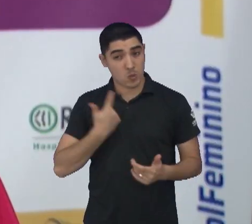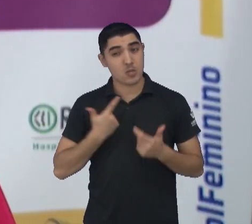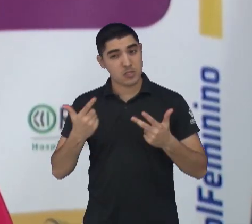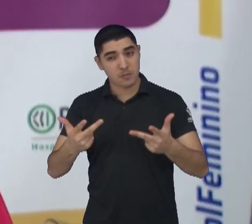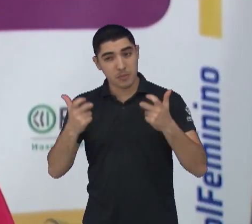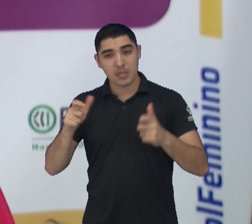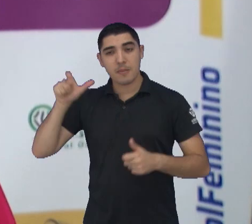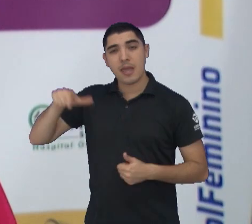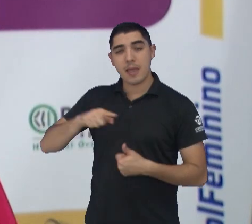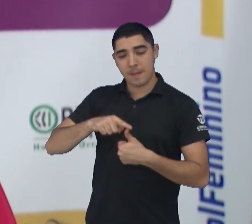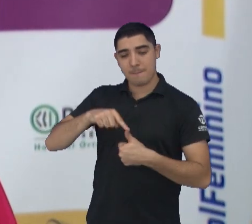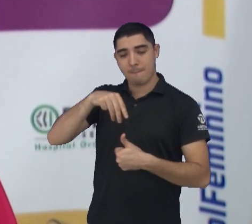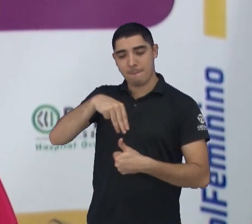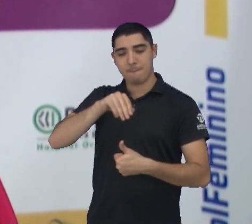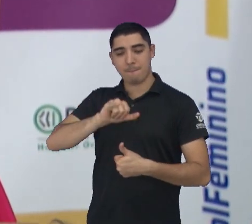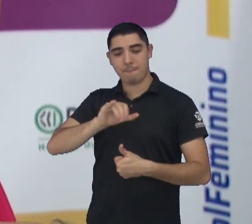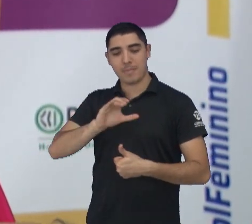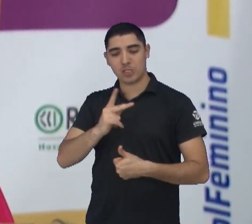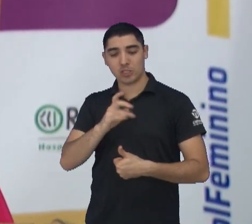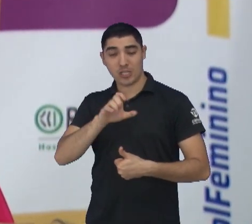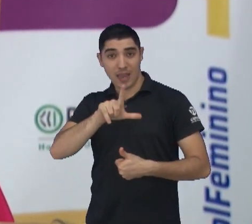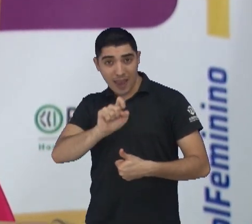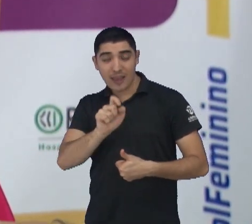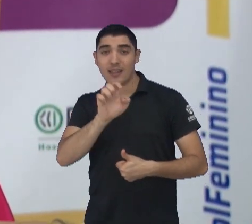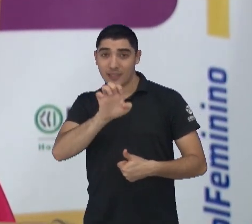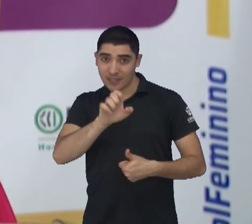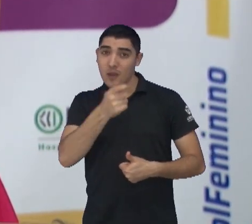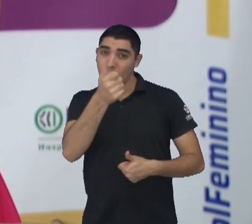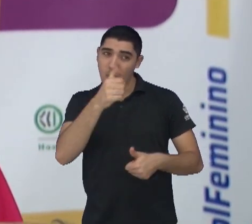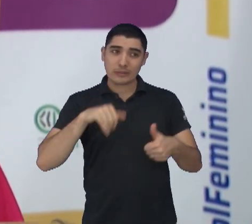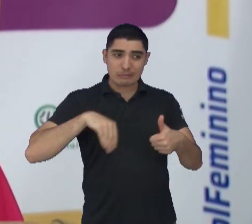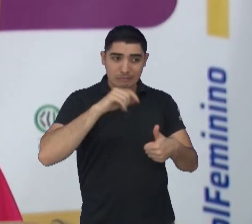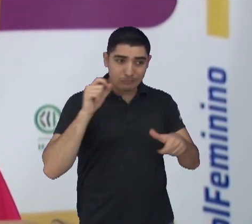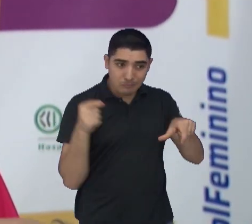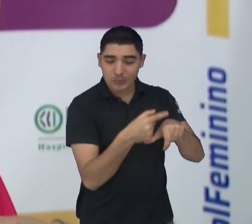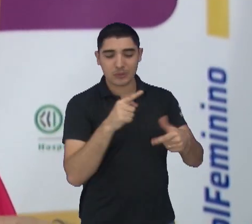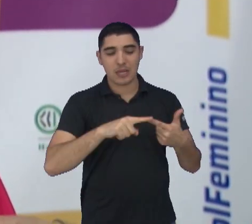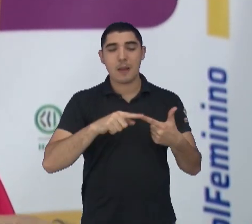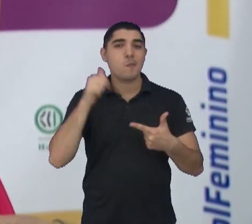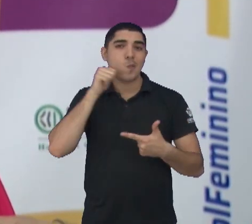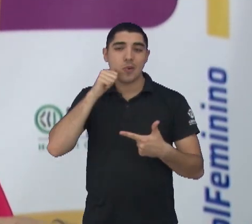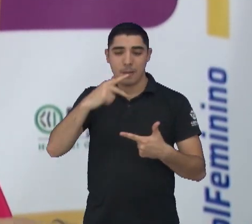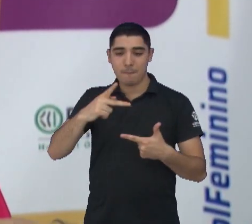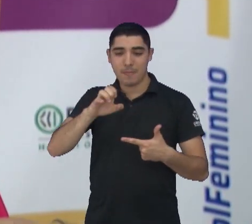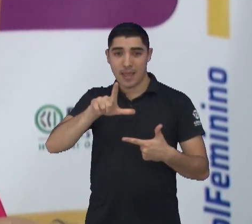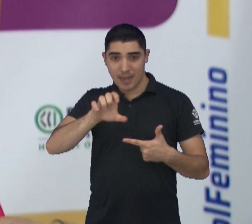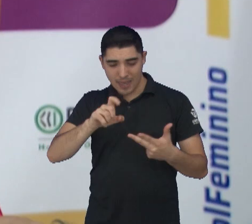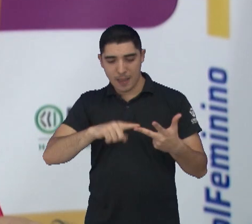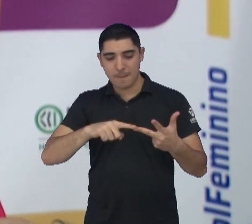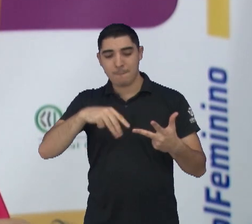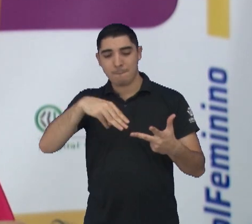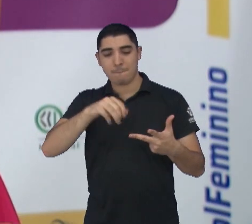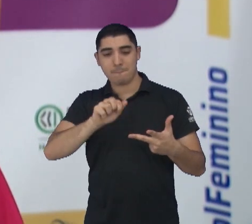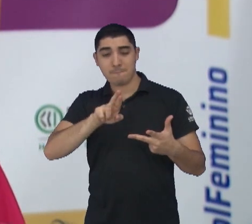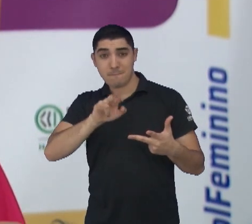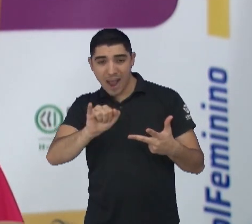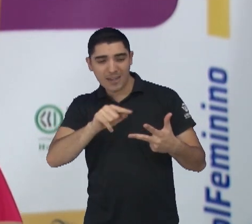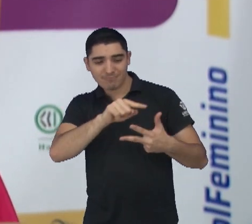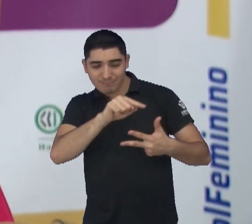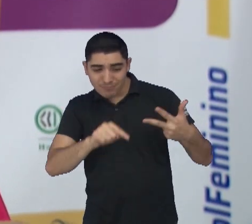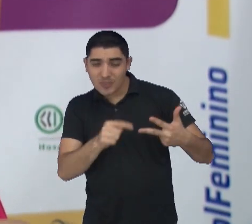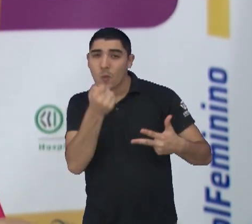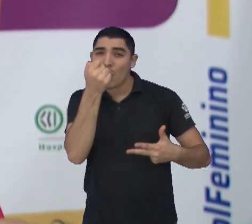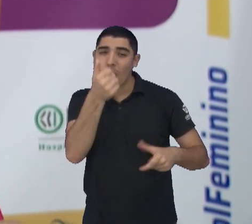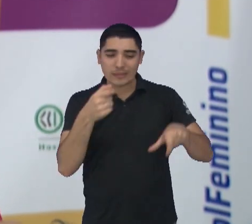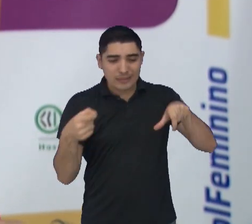com a Michele no contra-ataque, com a própria Pelé, um lance com a Mari, foram chances reais de gol, né? Se